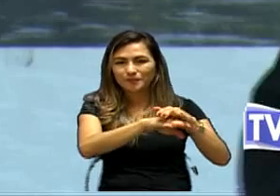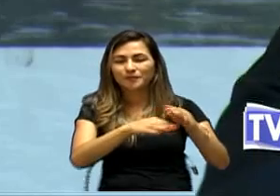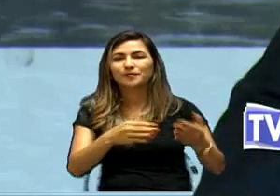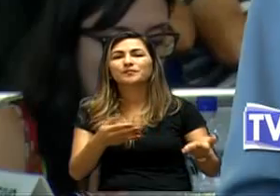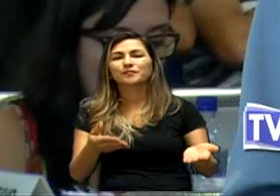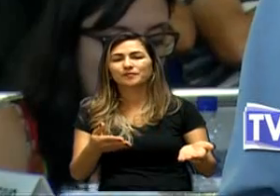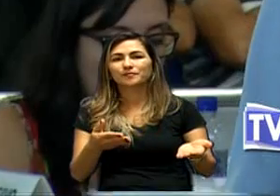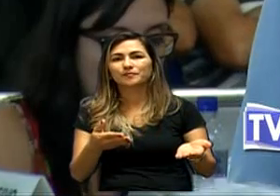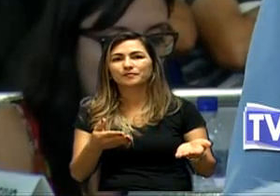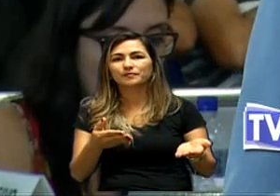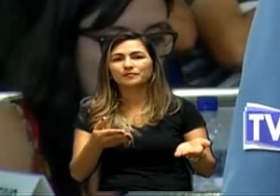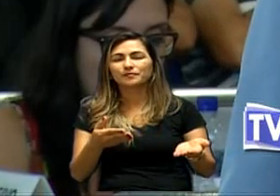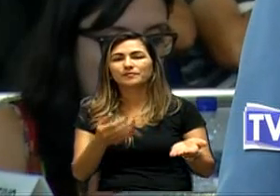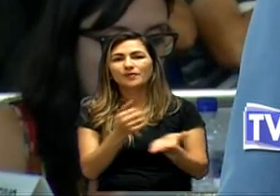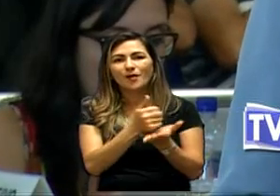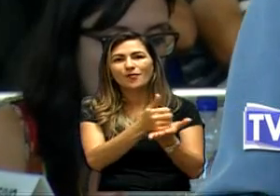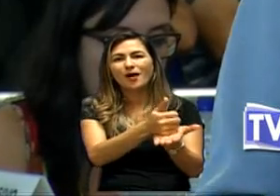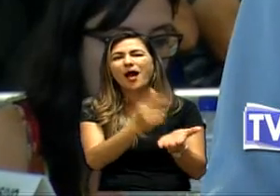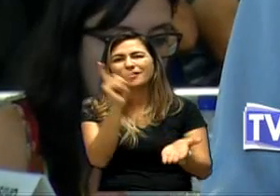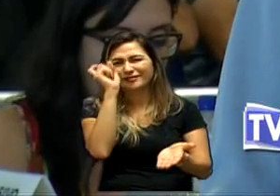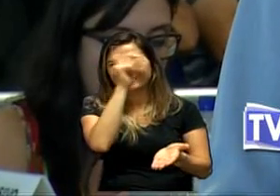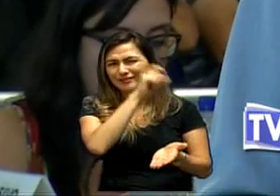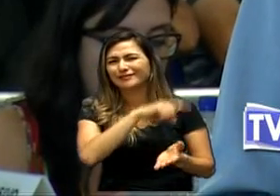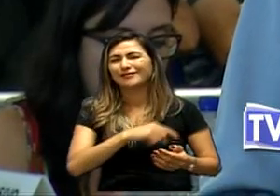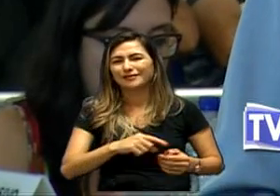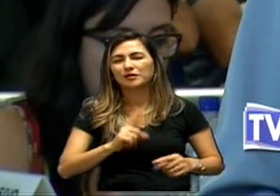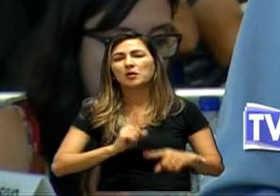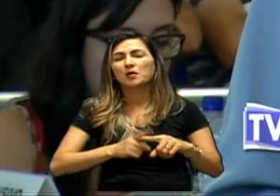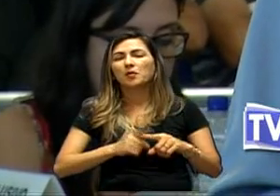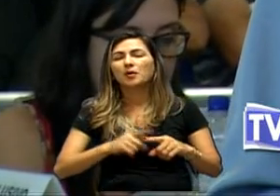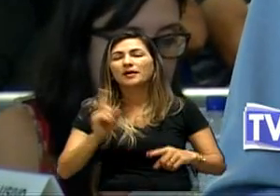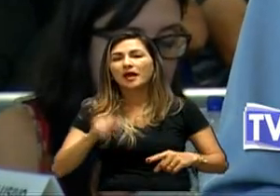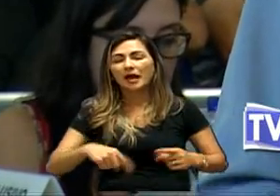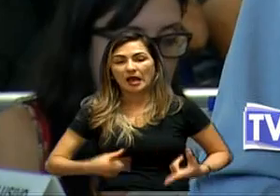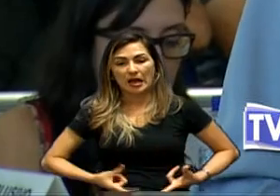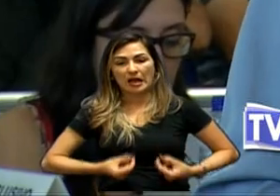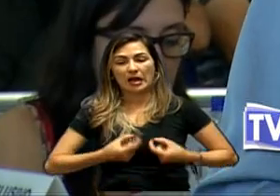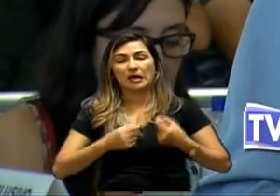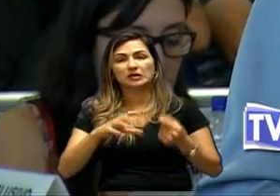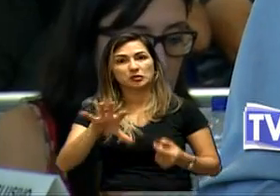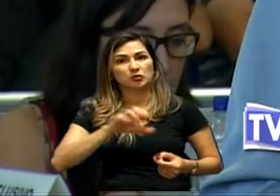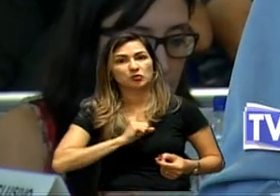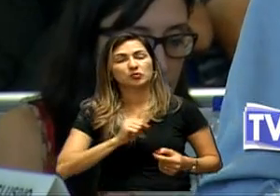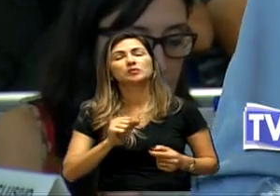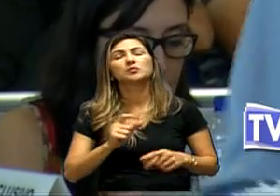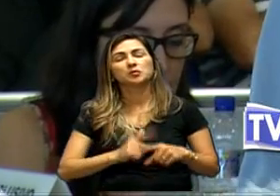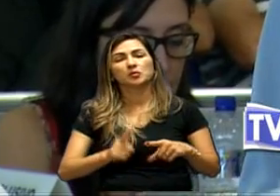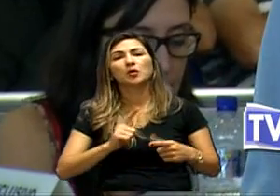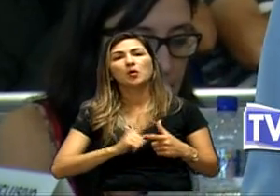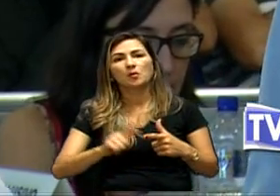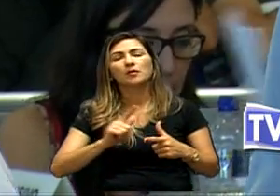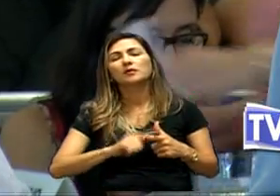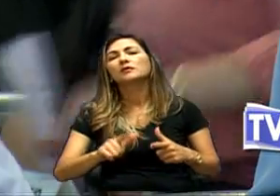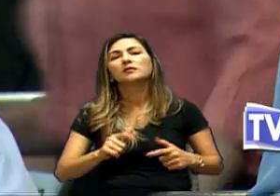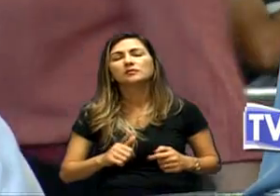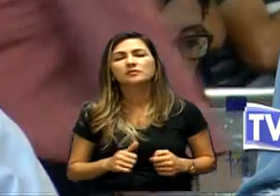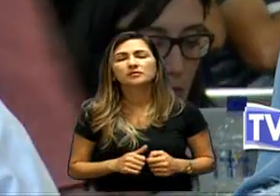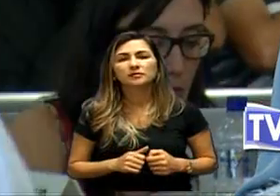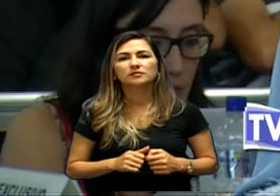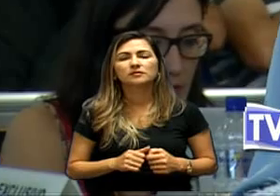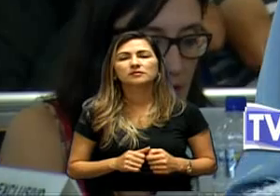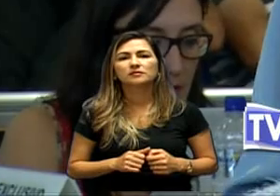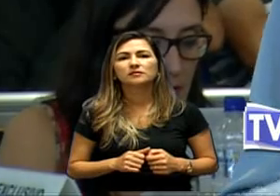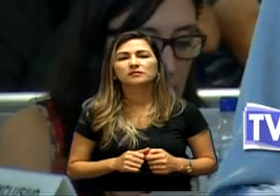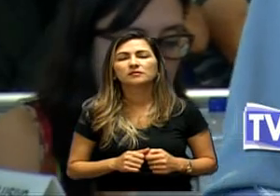o risco da substância cancerígena. Eu, particularmente, não aqueço alimento nenhum.